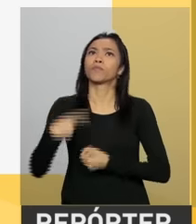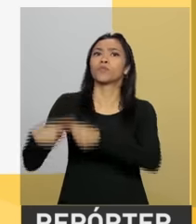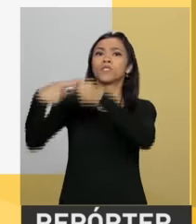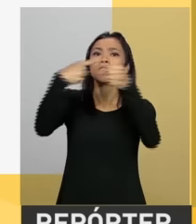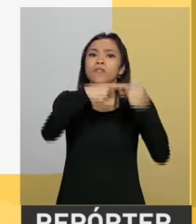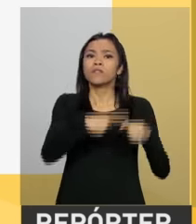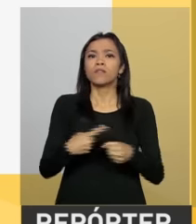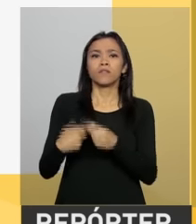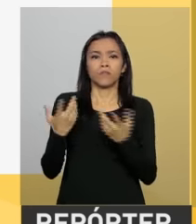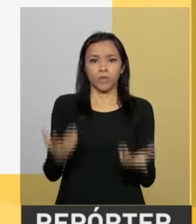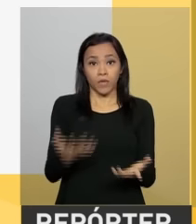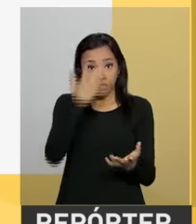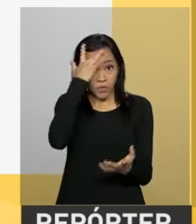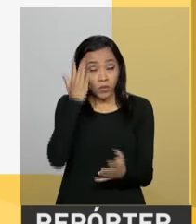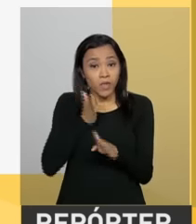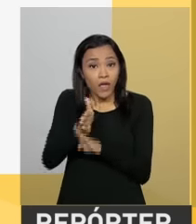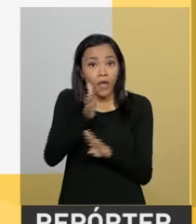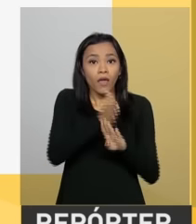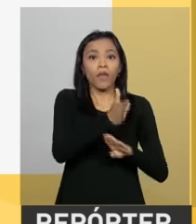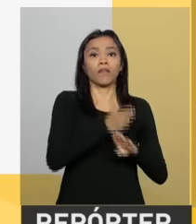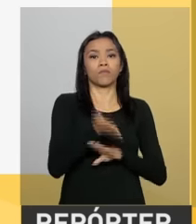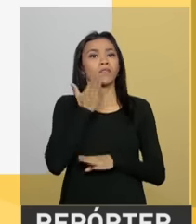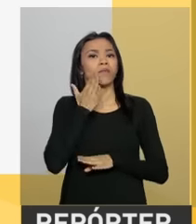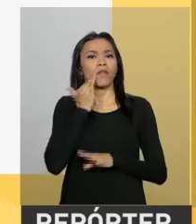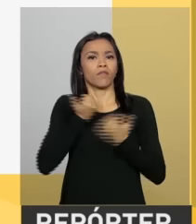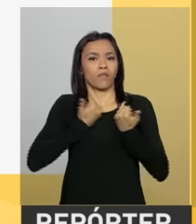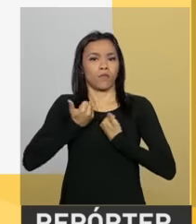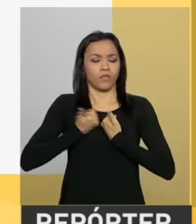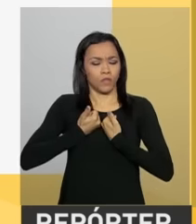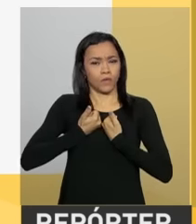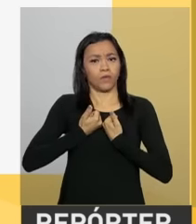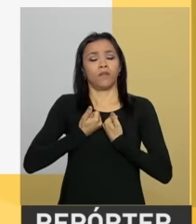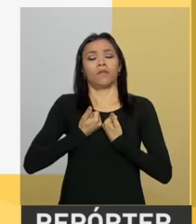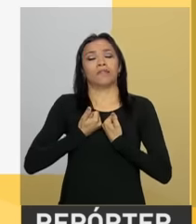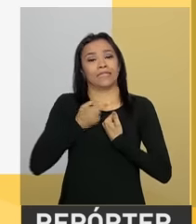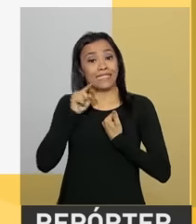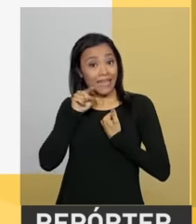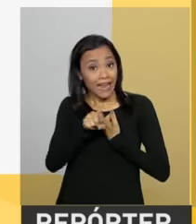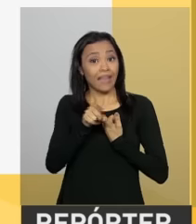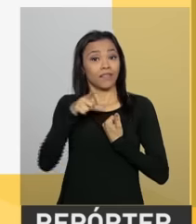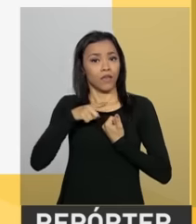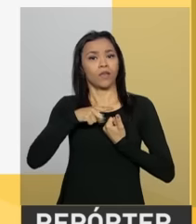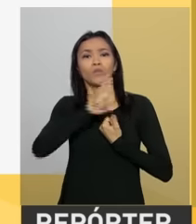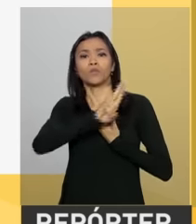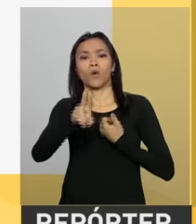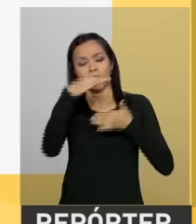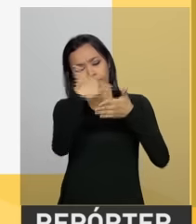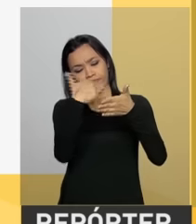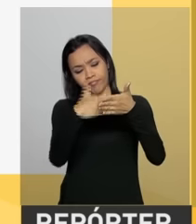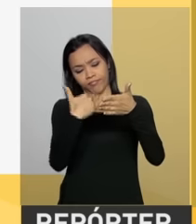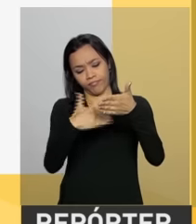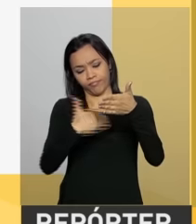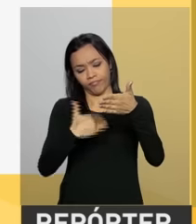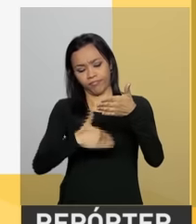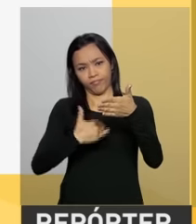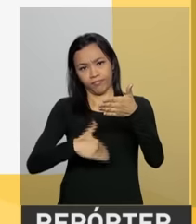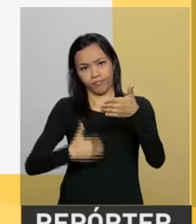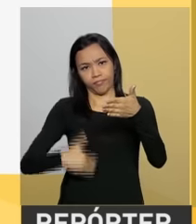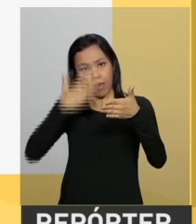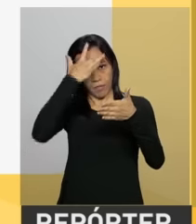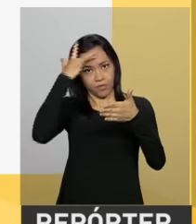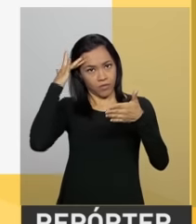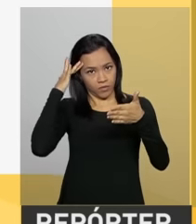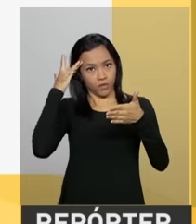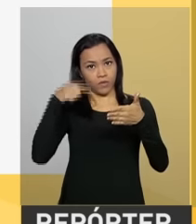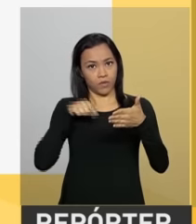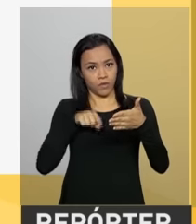trabalhadores consultem ali e ali estará a lista daqueles trabalhadores que